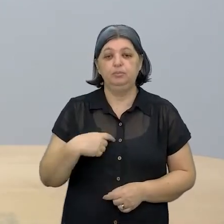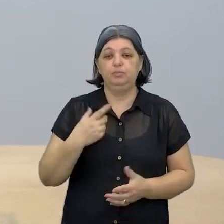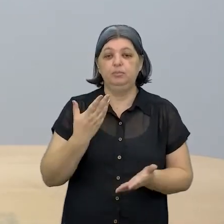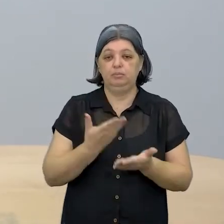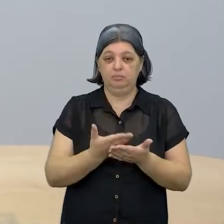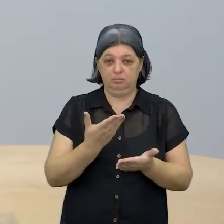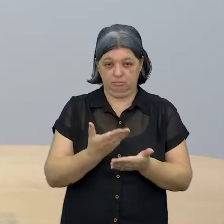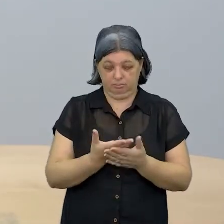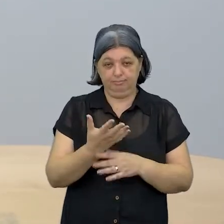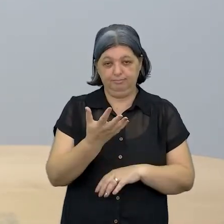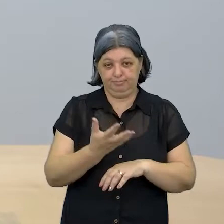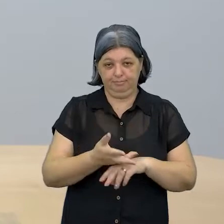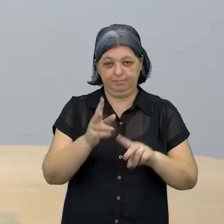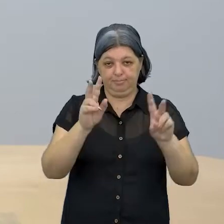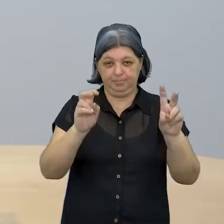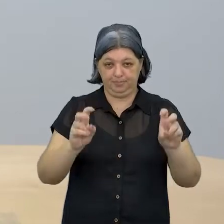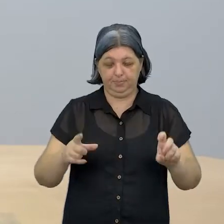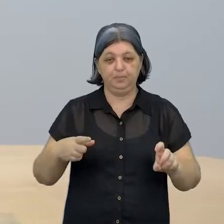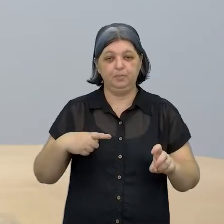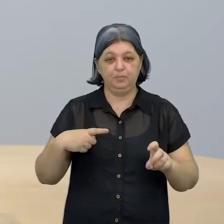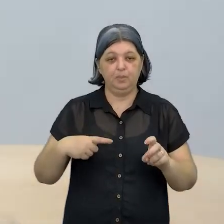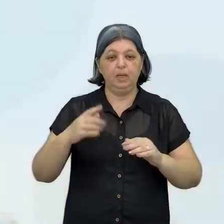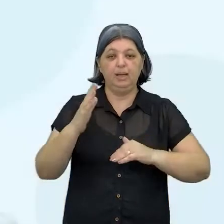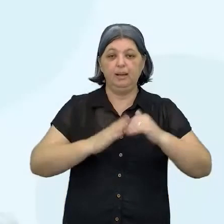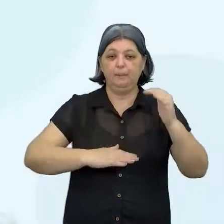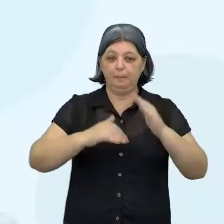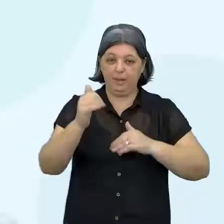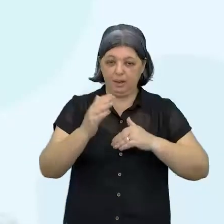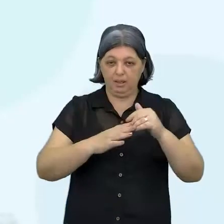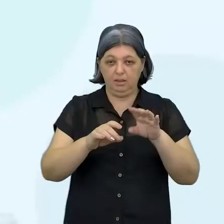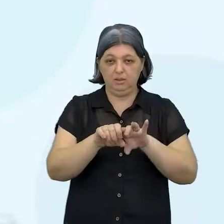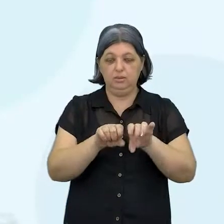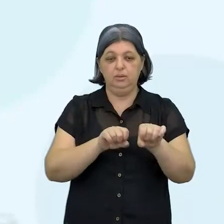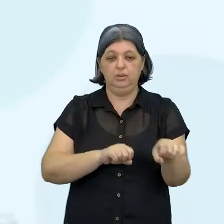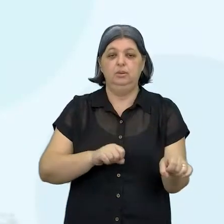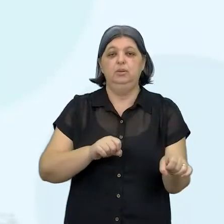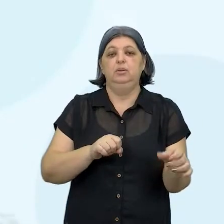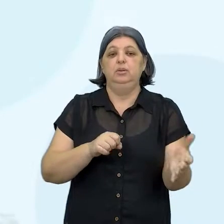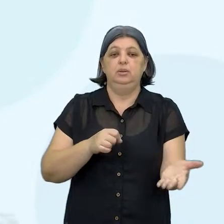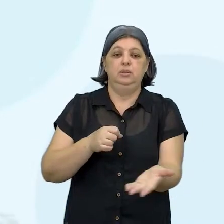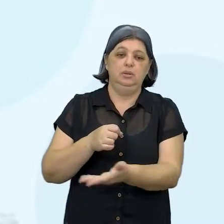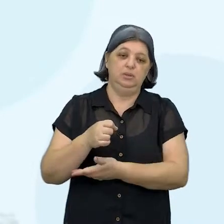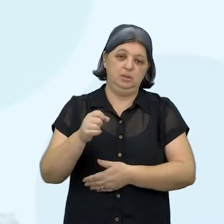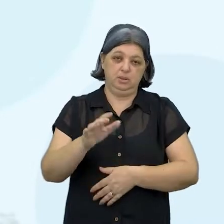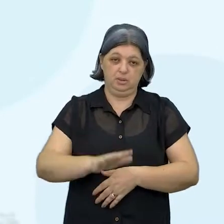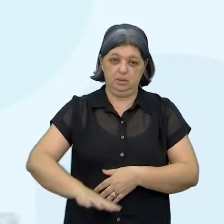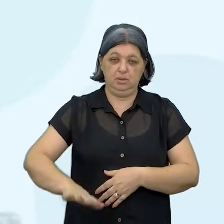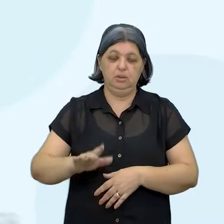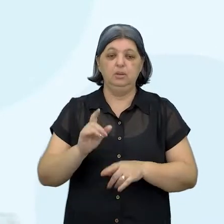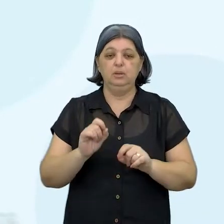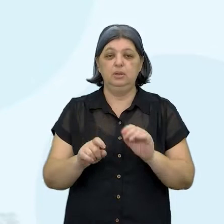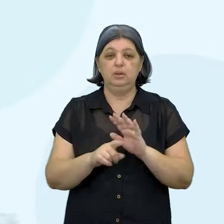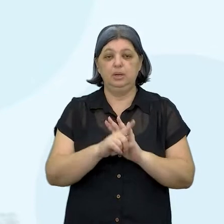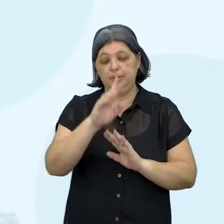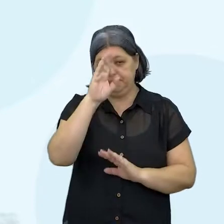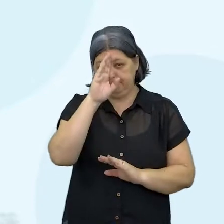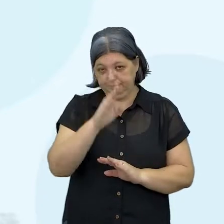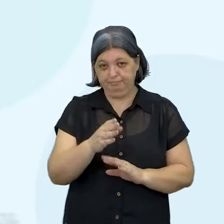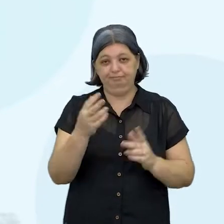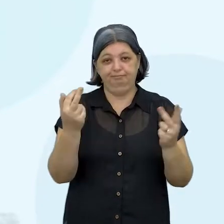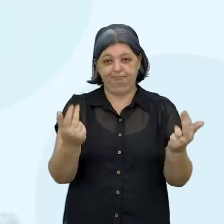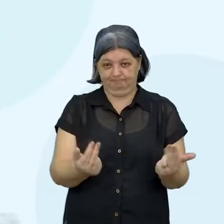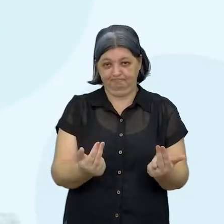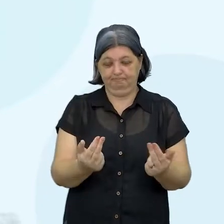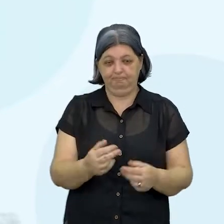do nosso componente, a gente mobiliza uma habilidade de formação geral básica, né? Ela é fundamentalmente a mesma,